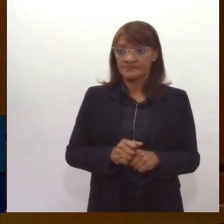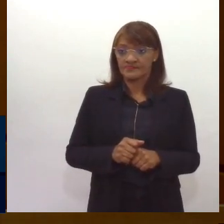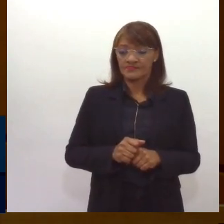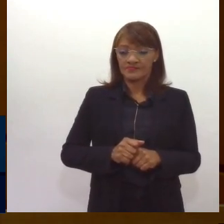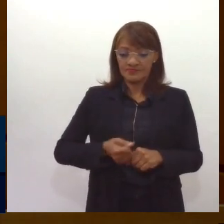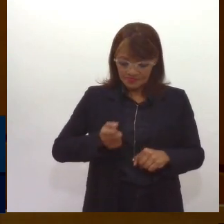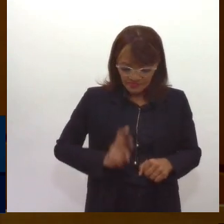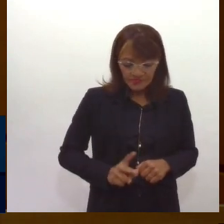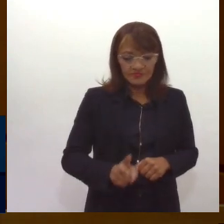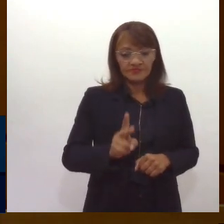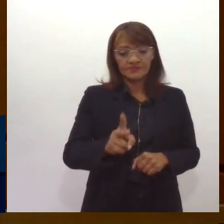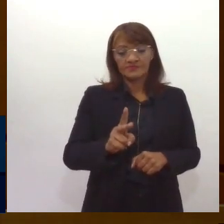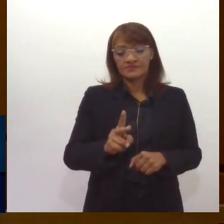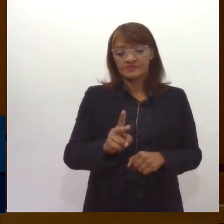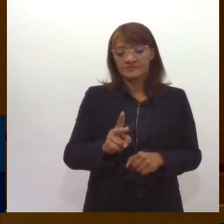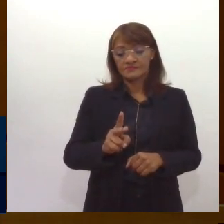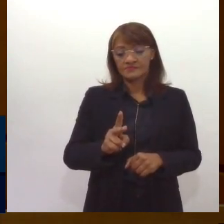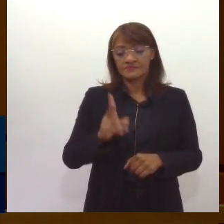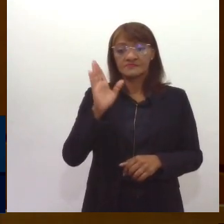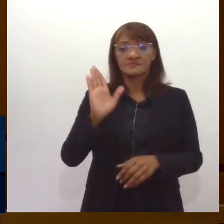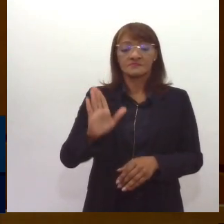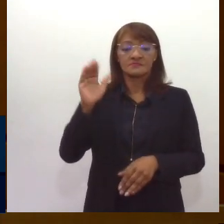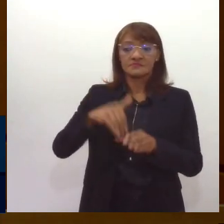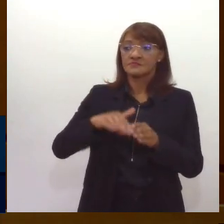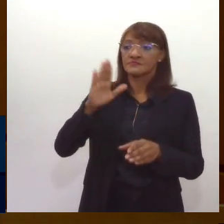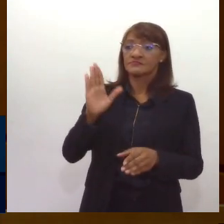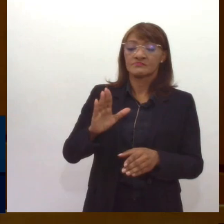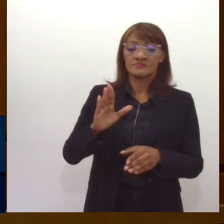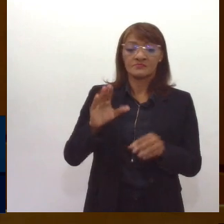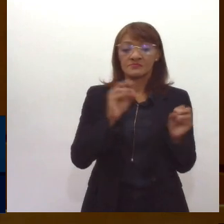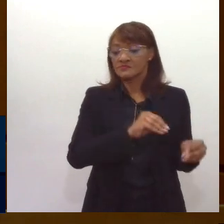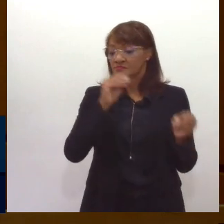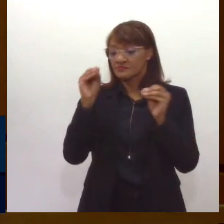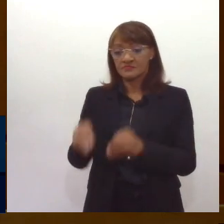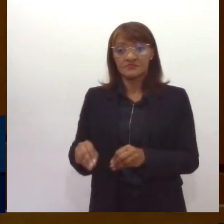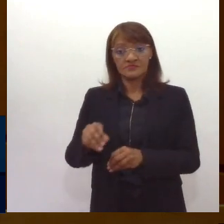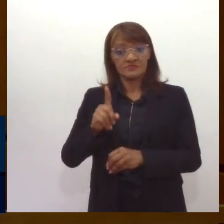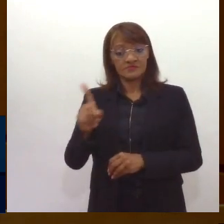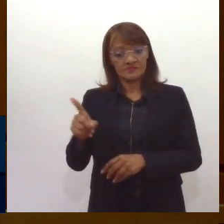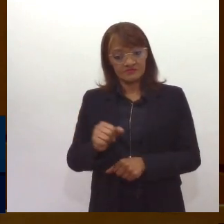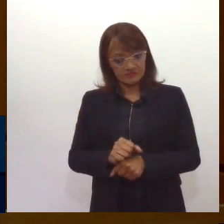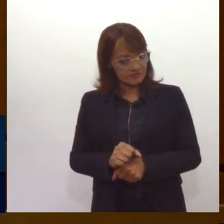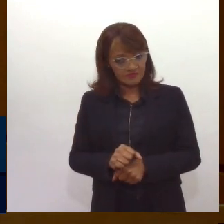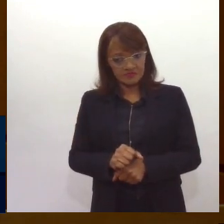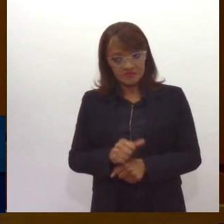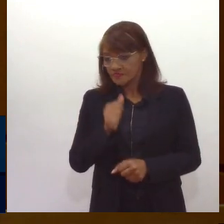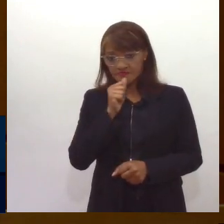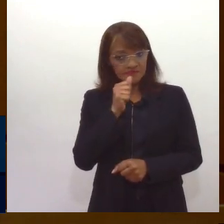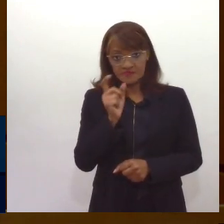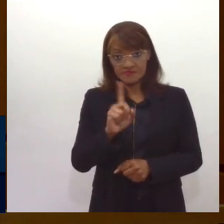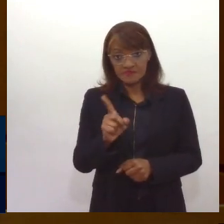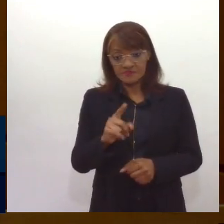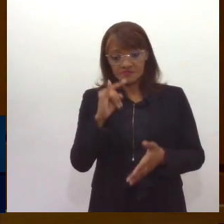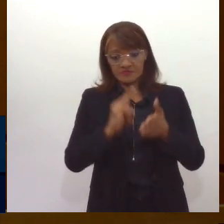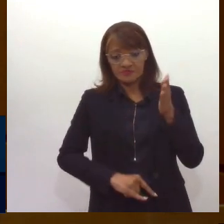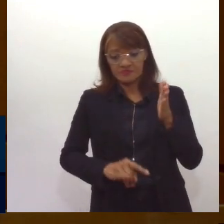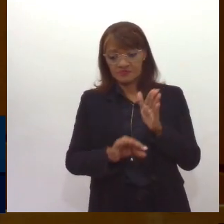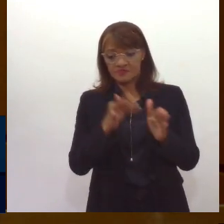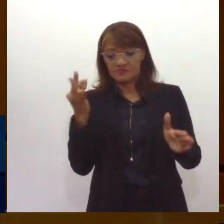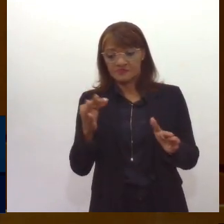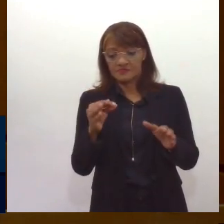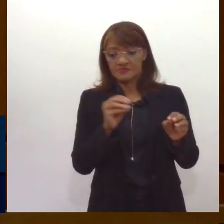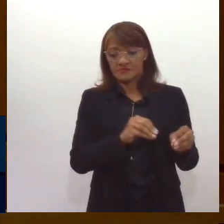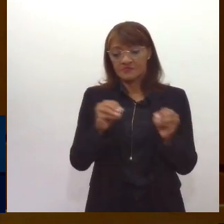do plebiscito. E enquanto o plebiscito não se realiza, deputada Linda Brasil, São